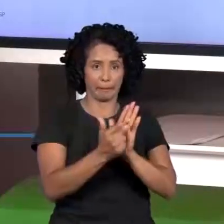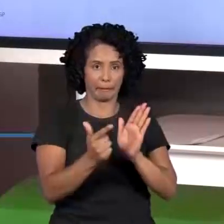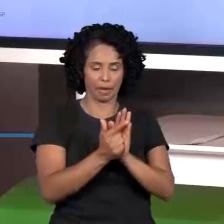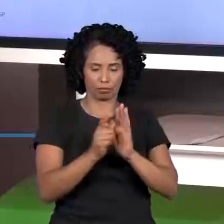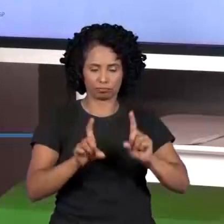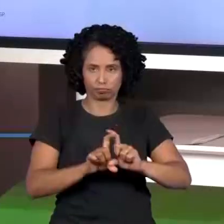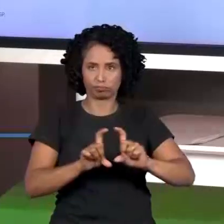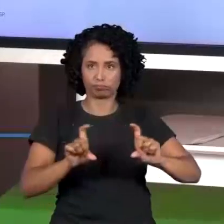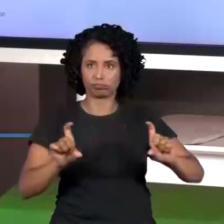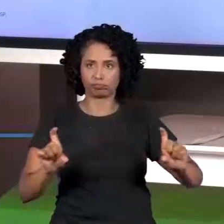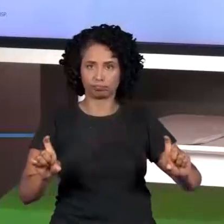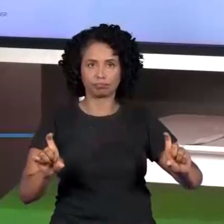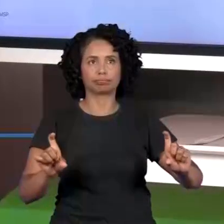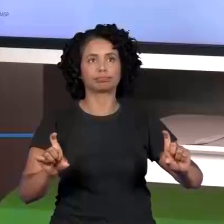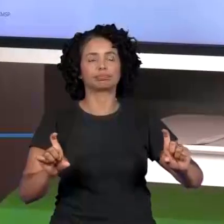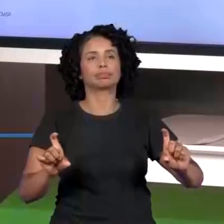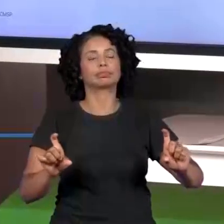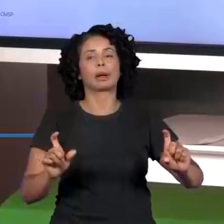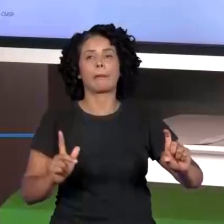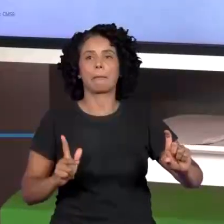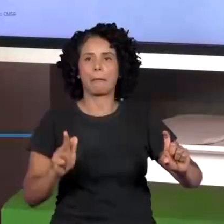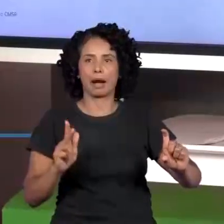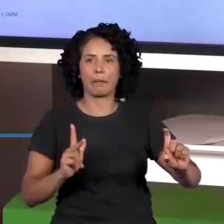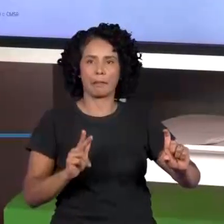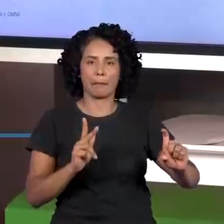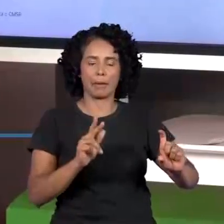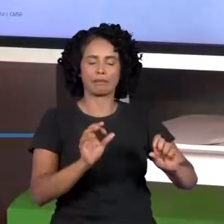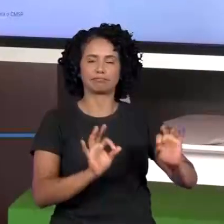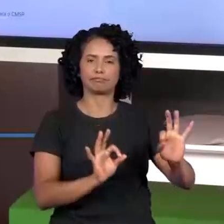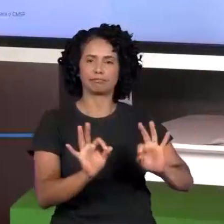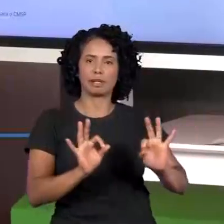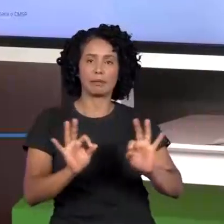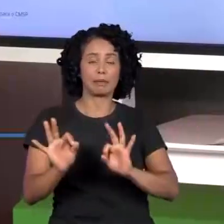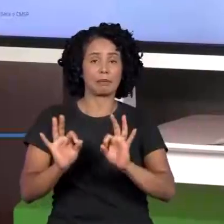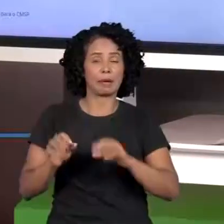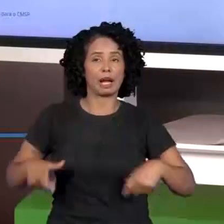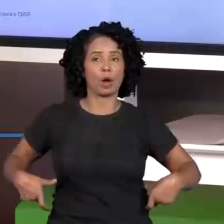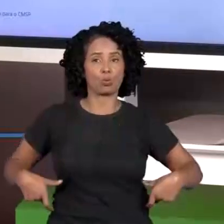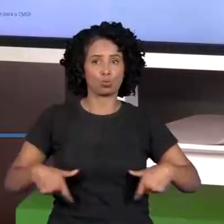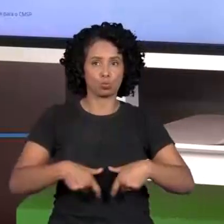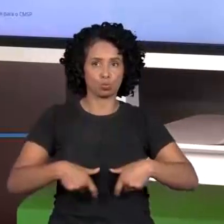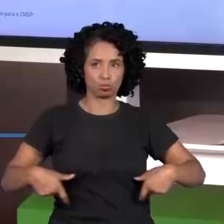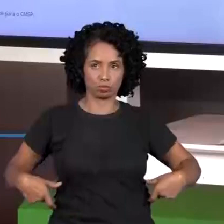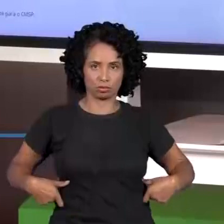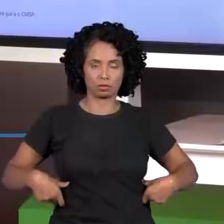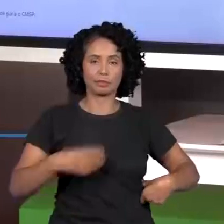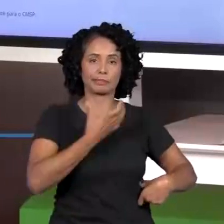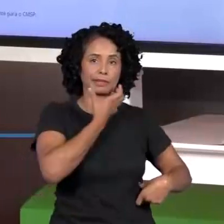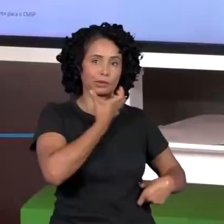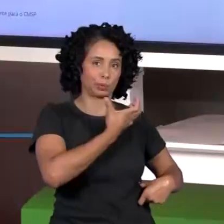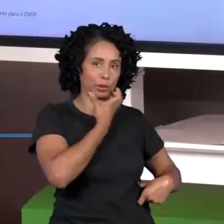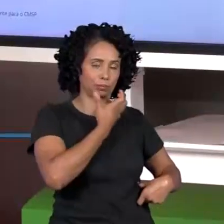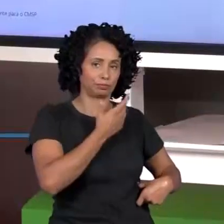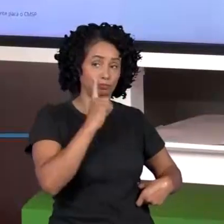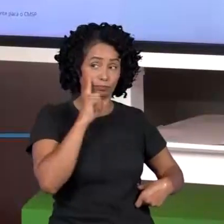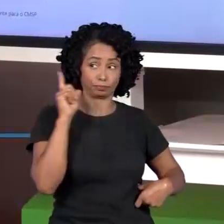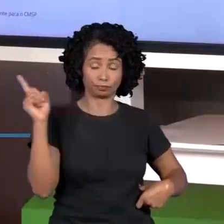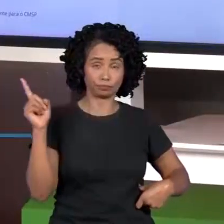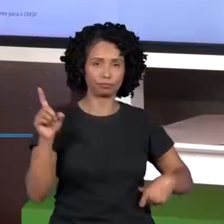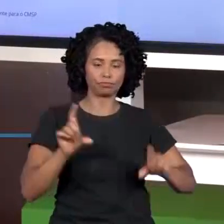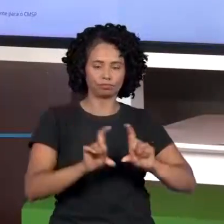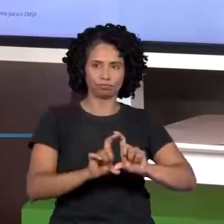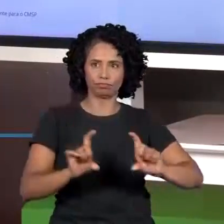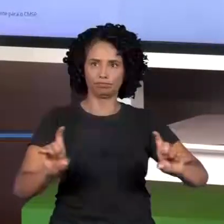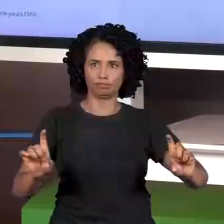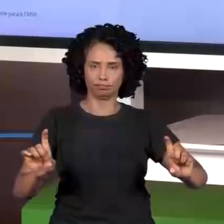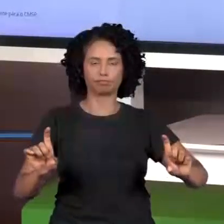para fazer os furos do cinto do Papai Noel, de fazer de conta cinto do Papai Noel. Então, nós temos aqui um cinto inteiro, eu vou colar ali no